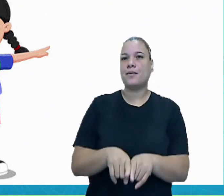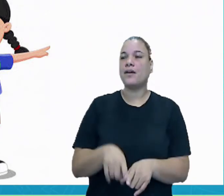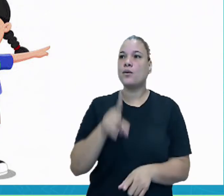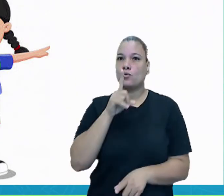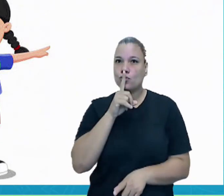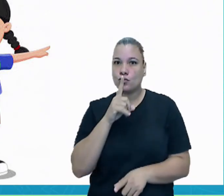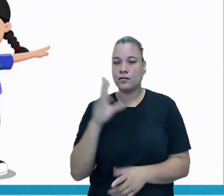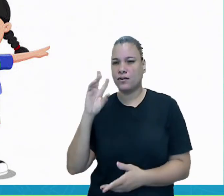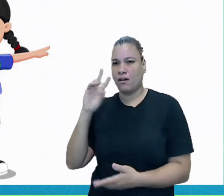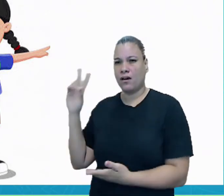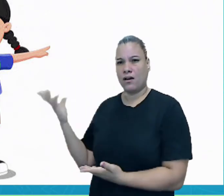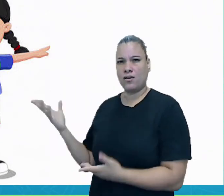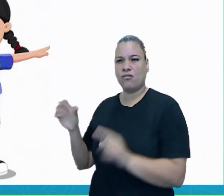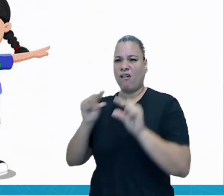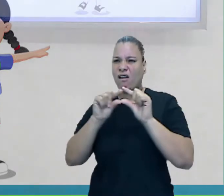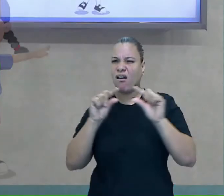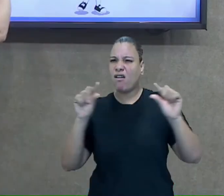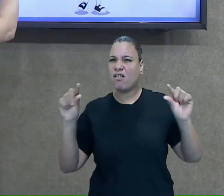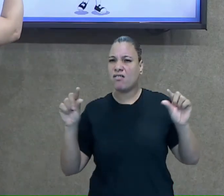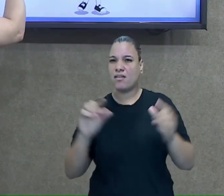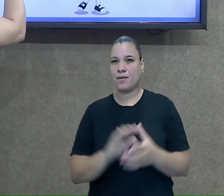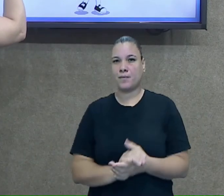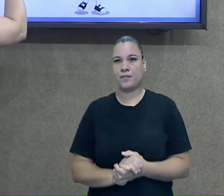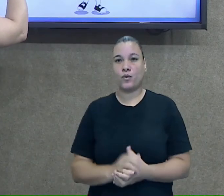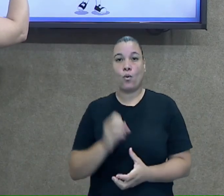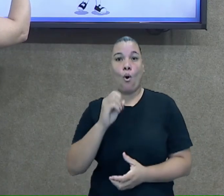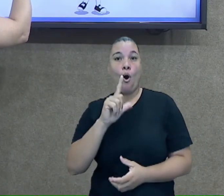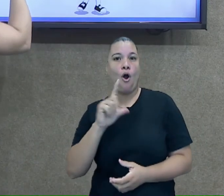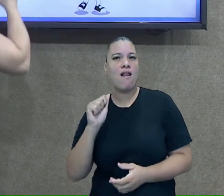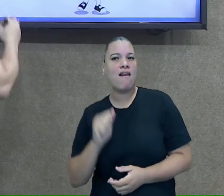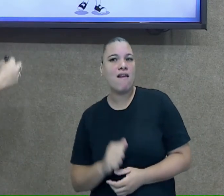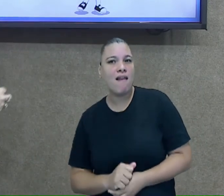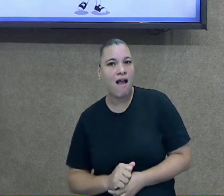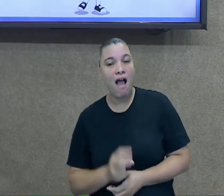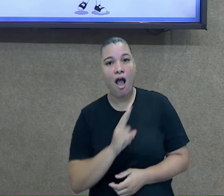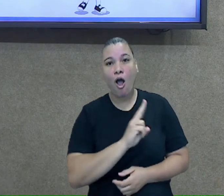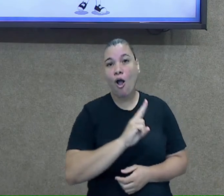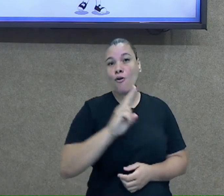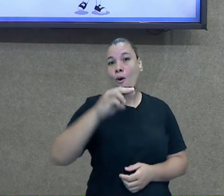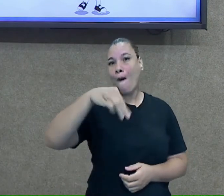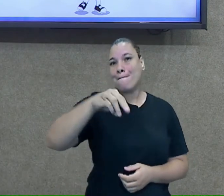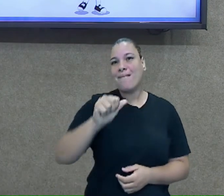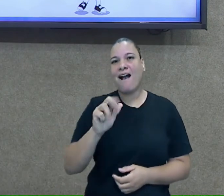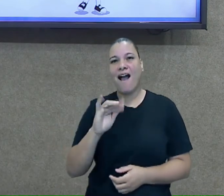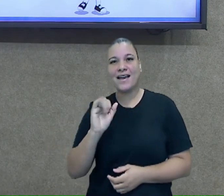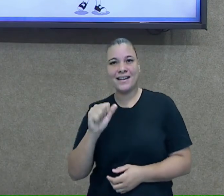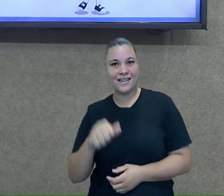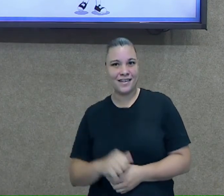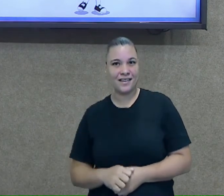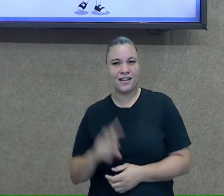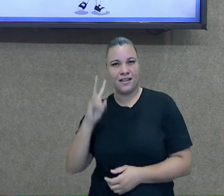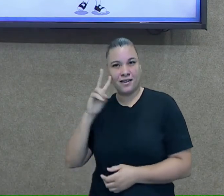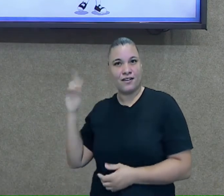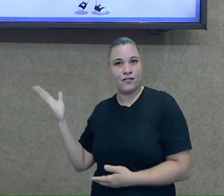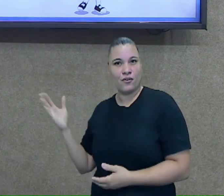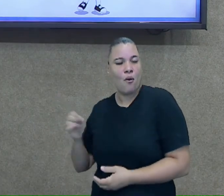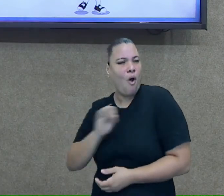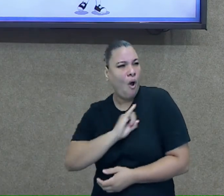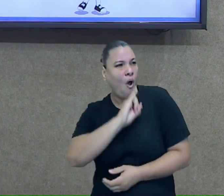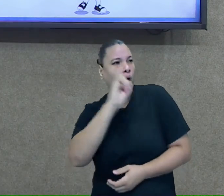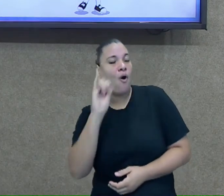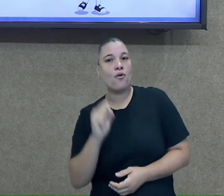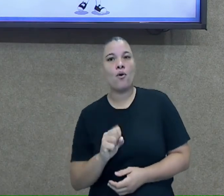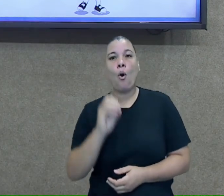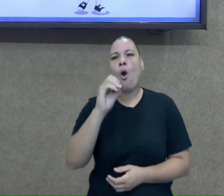conjunções sempre vão se apresentar com um ponto de exclamação. Isso mesmo, elas vão enfatizar, vão